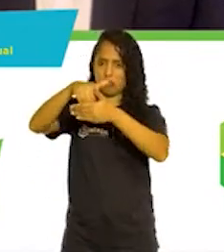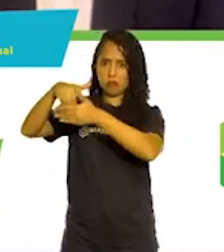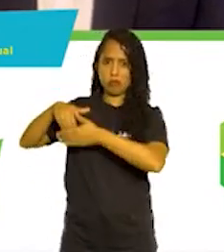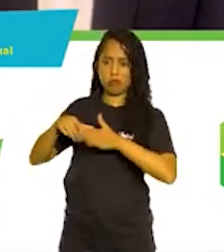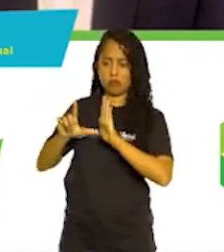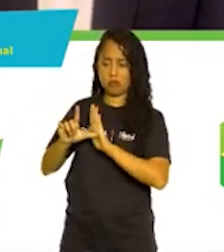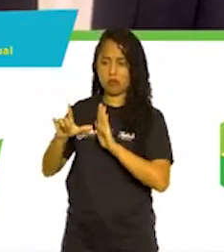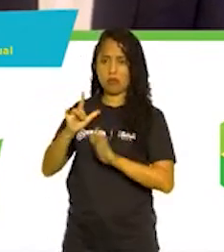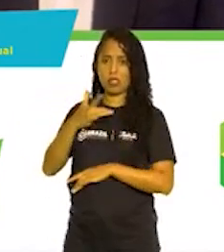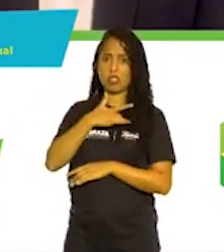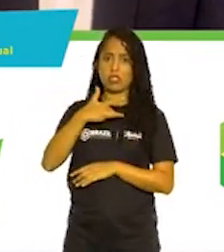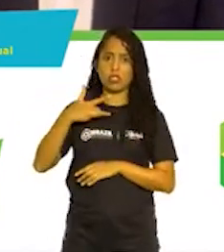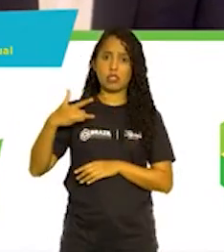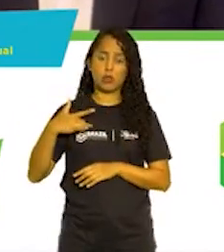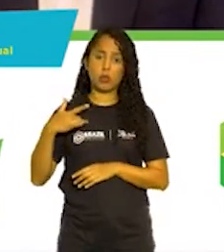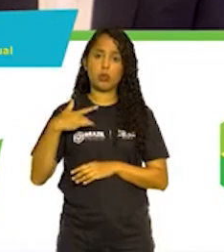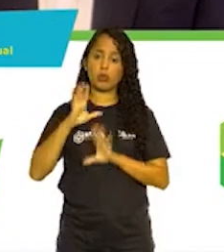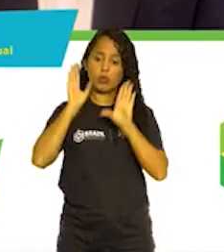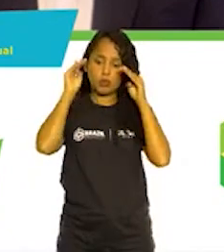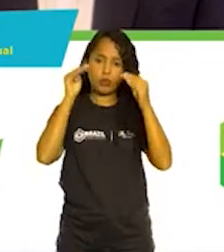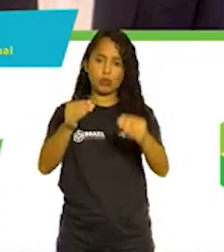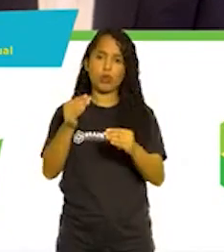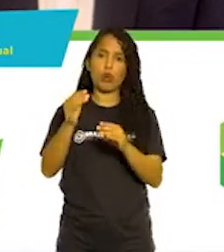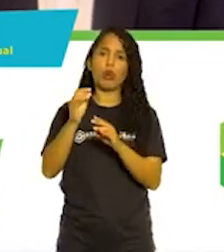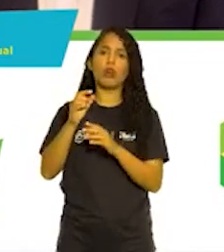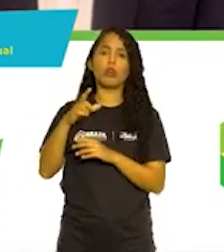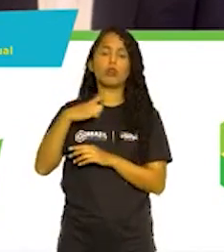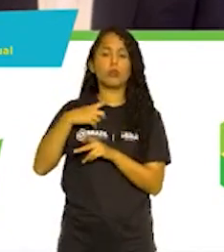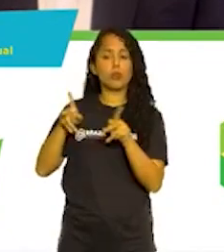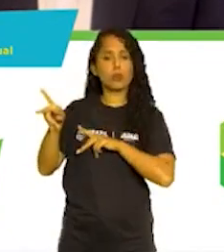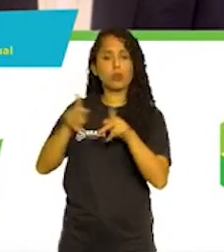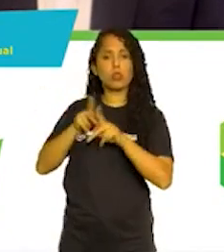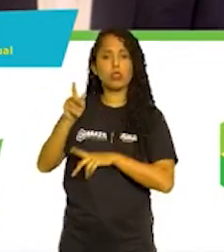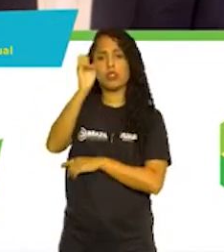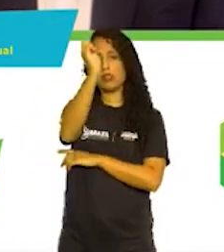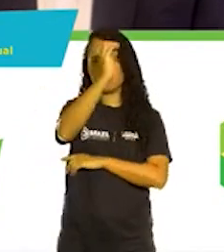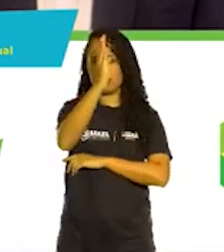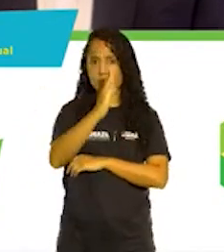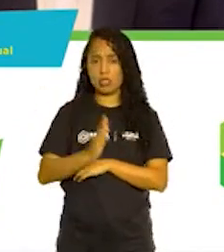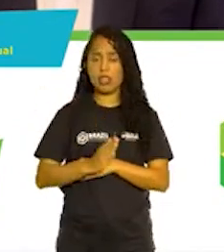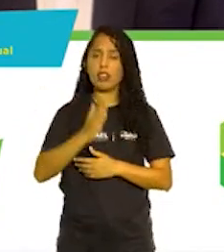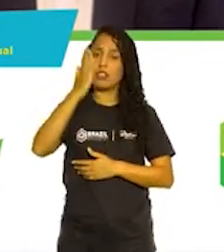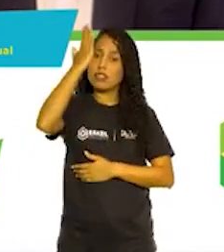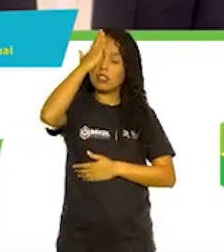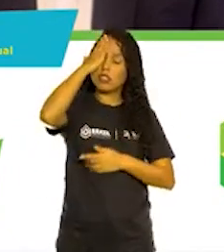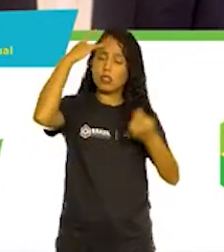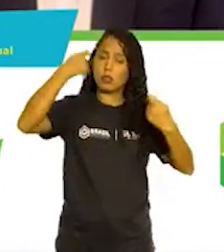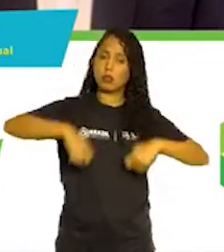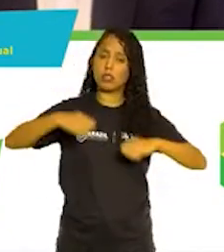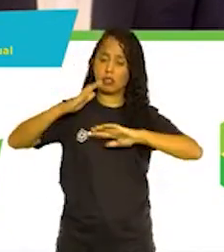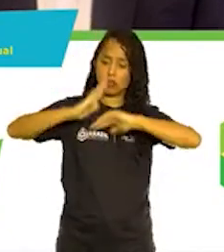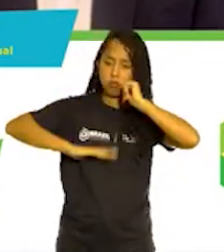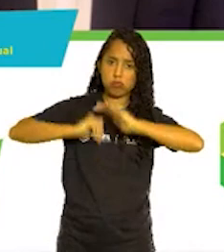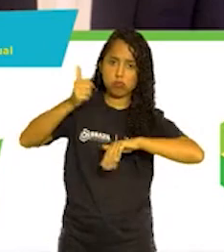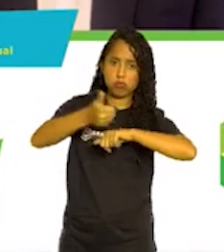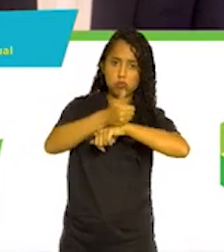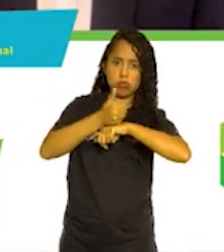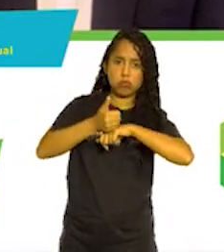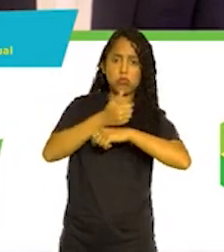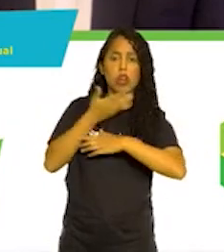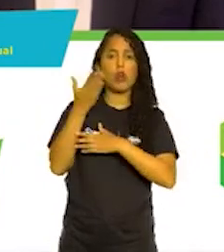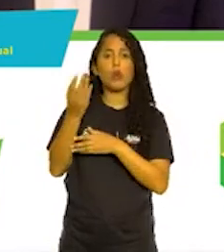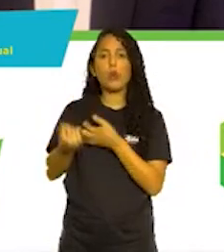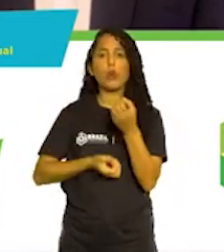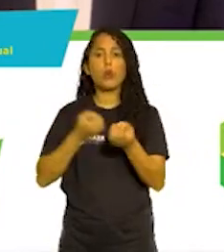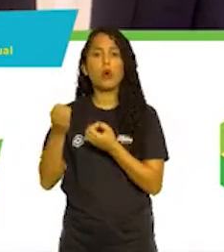topo das prioridades brasileiras. Eu sei que a gente precisa também qualificar a qualidade desse gasto,